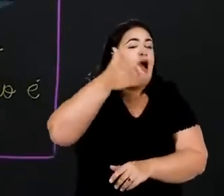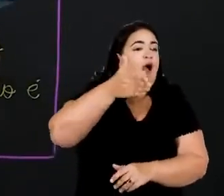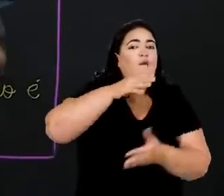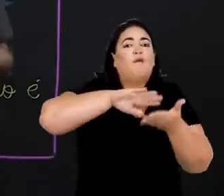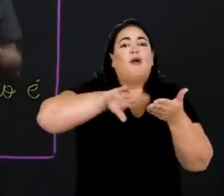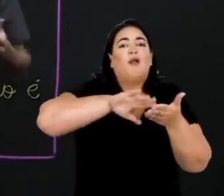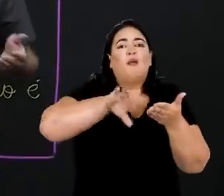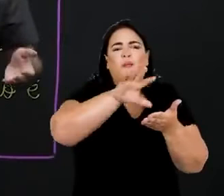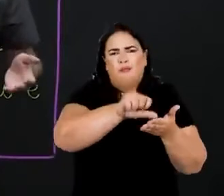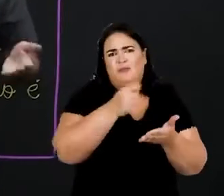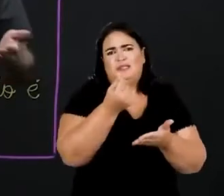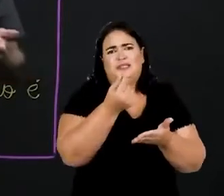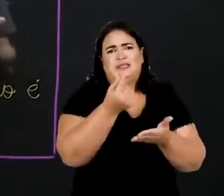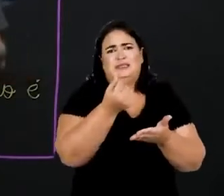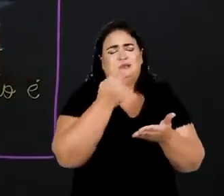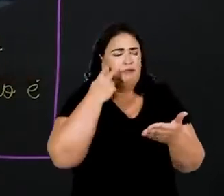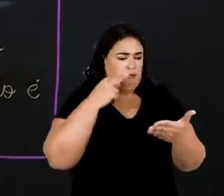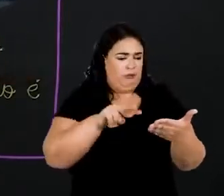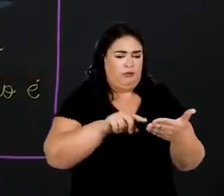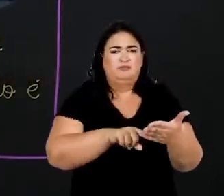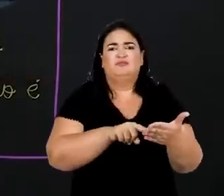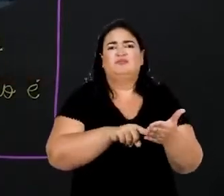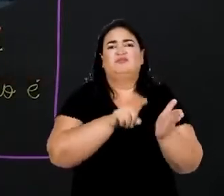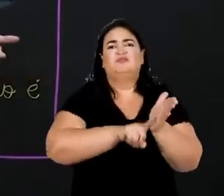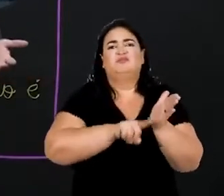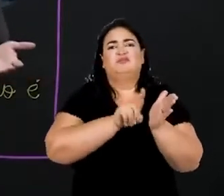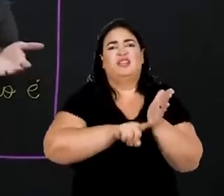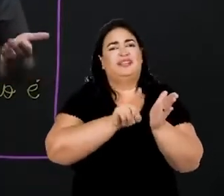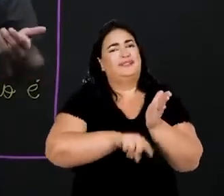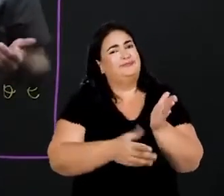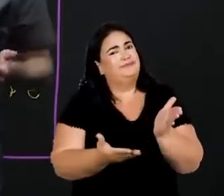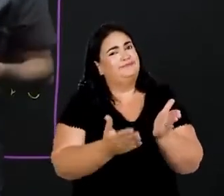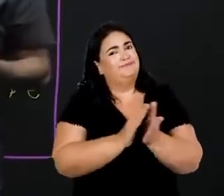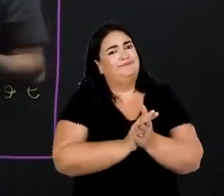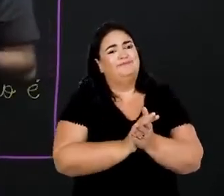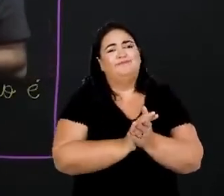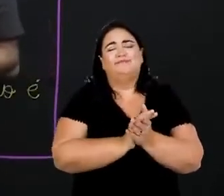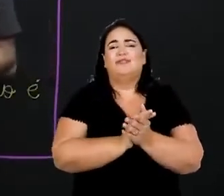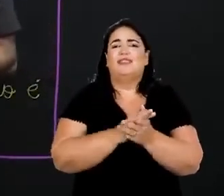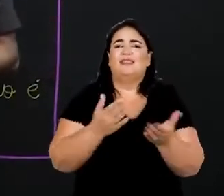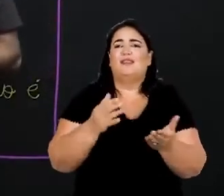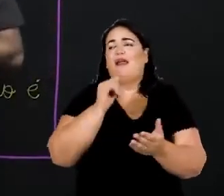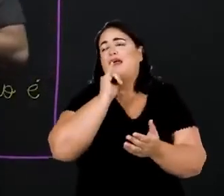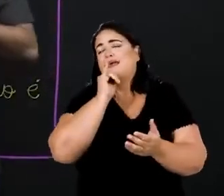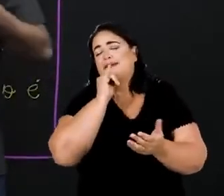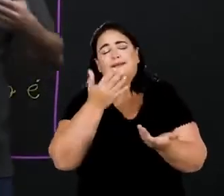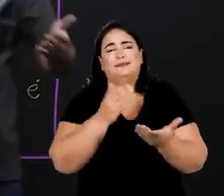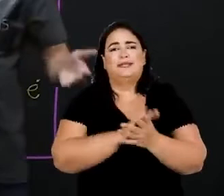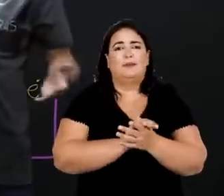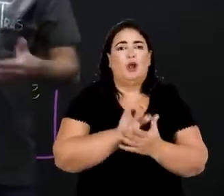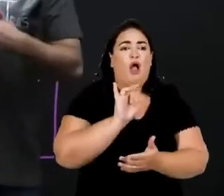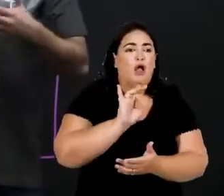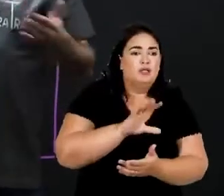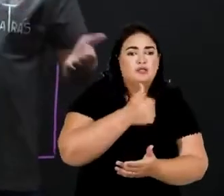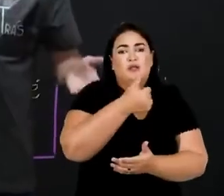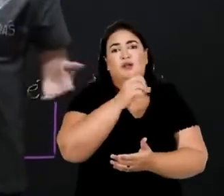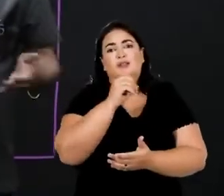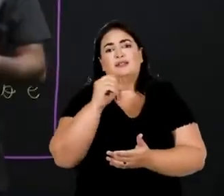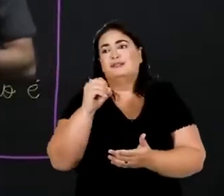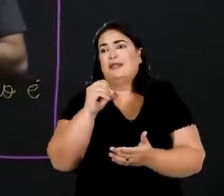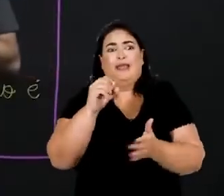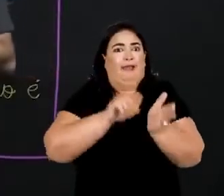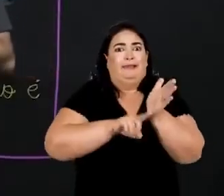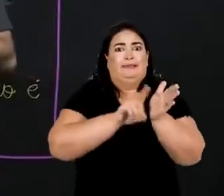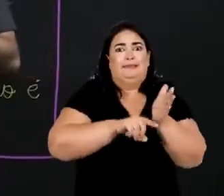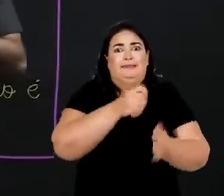vai sacar o dinheiro no banco vai ver teu saldo o saldo negativo e como né então de repente estava com saldo negativo e sem reais